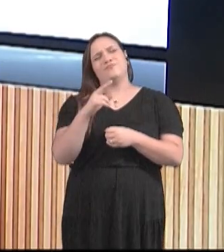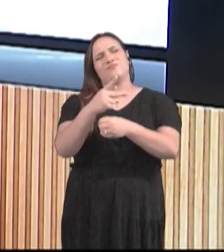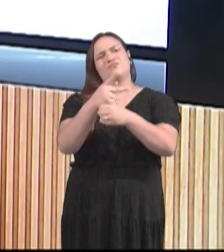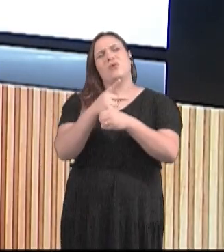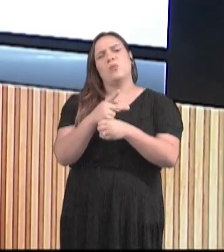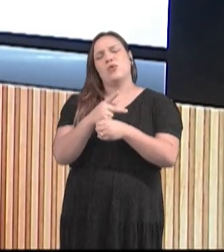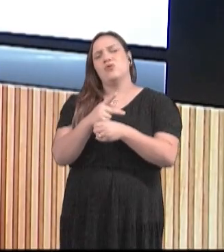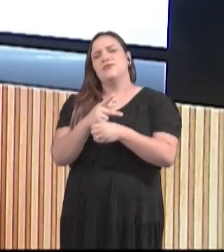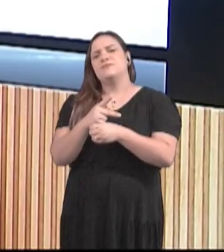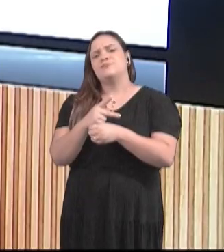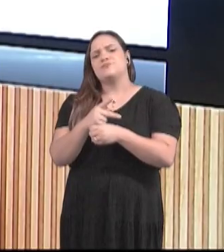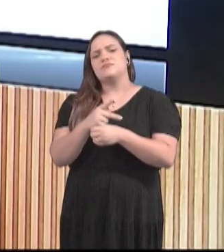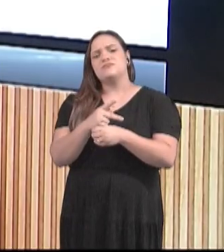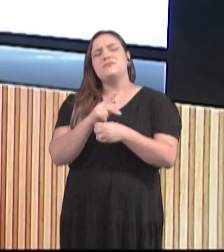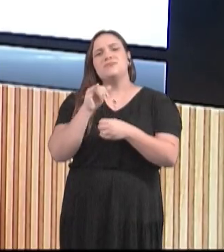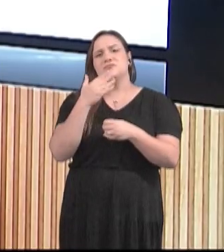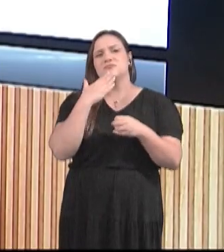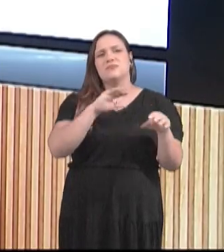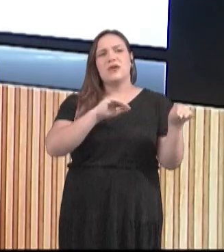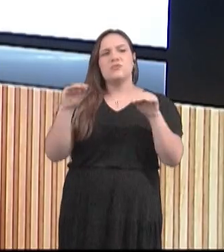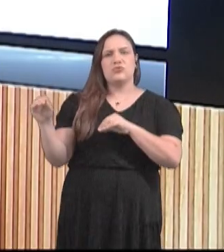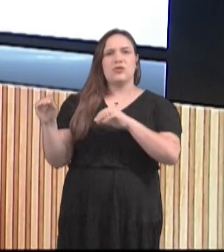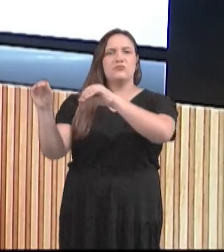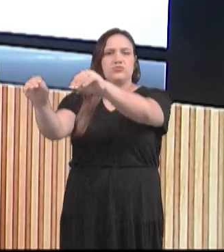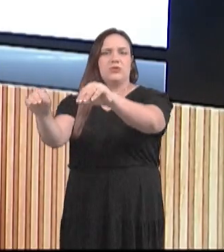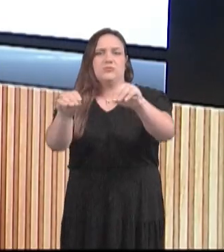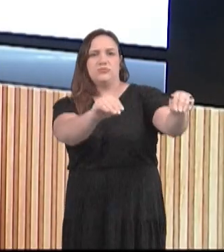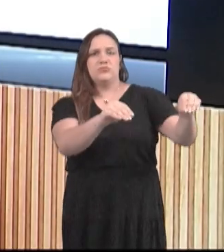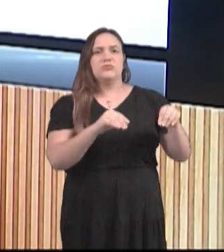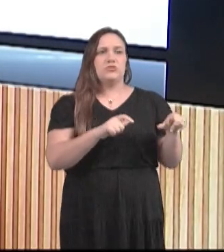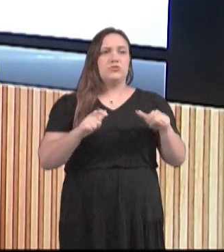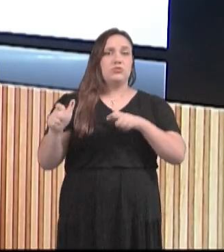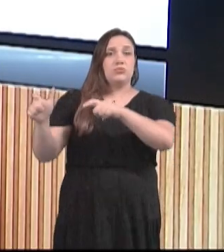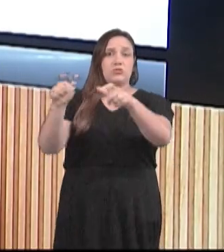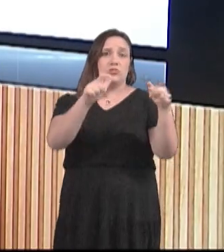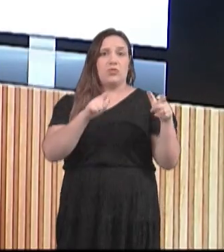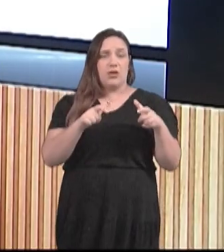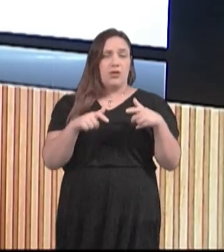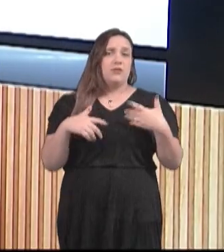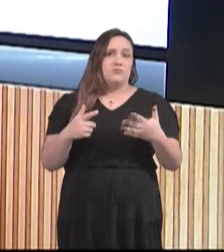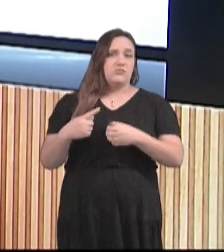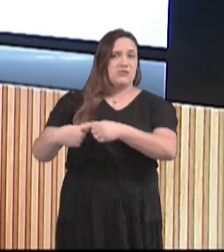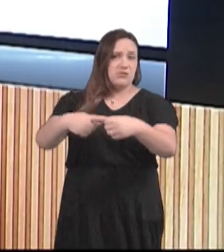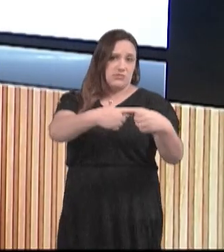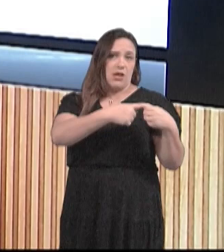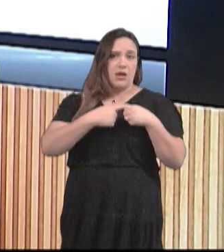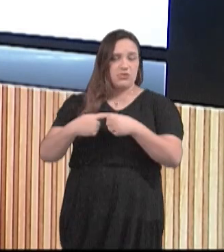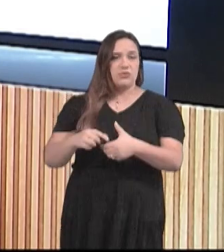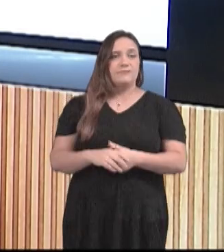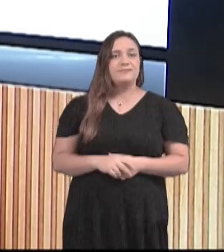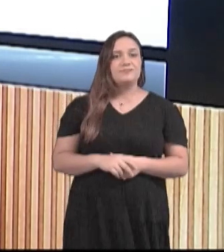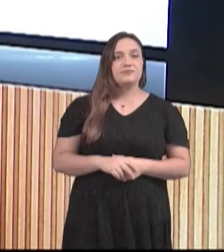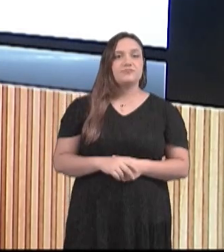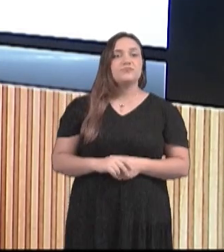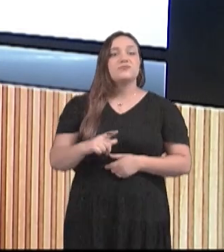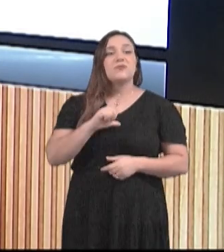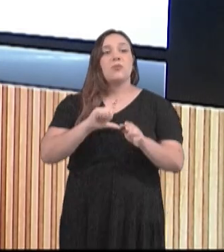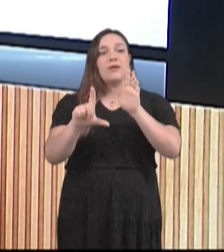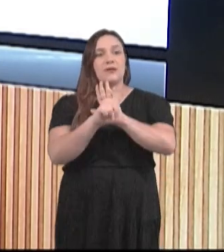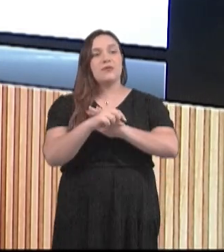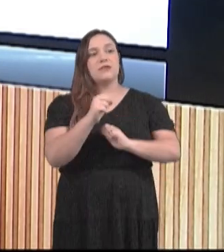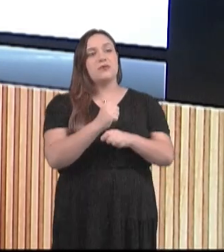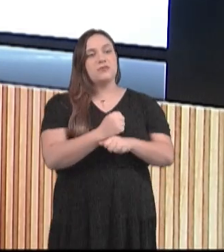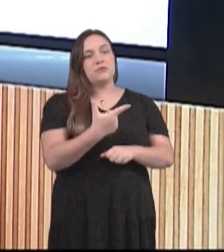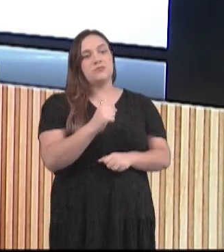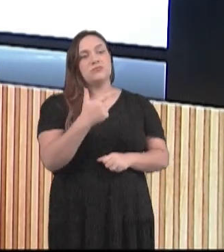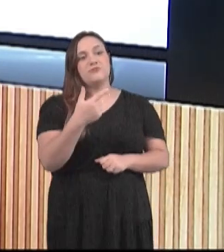Como a gente pode explicar? Transferência de promotores, por exemplo, entre promotorias, entre municípios. Uma lei de